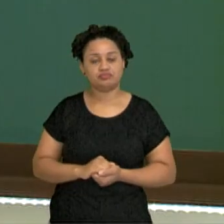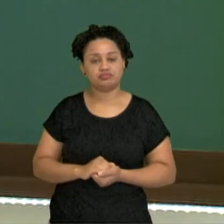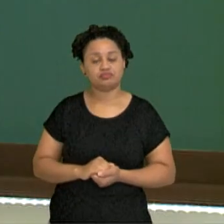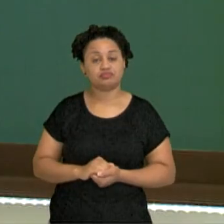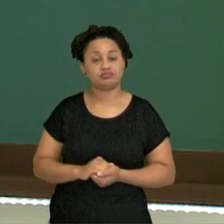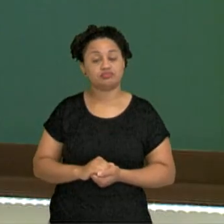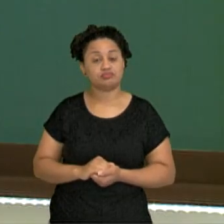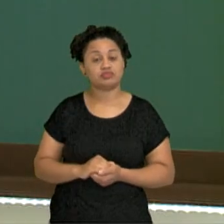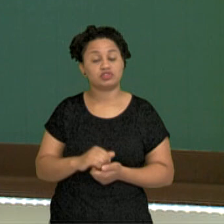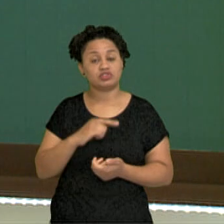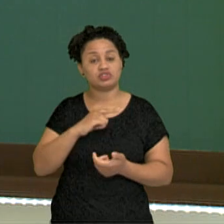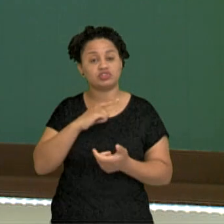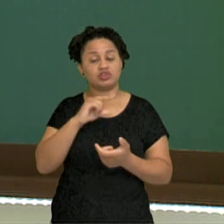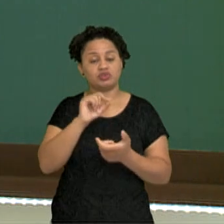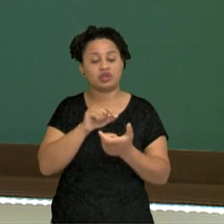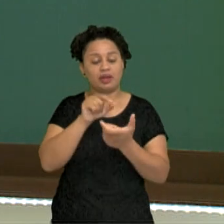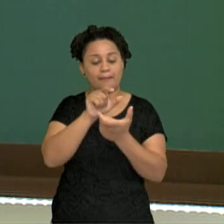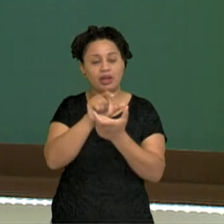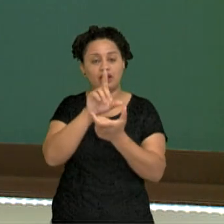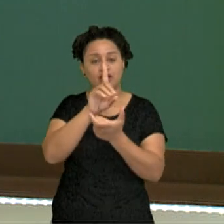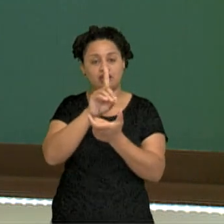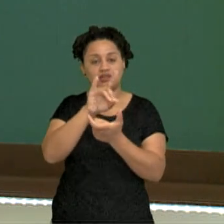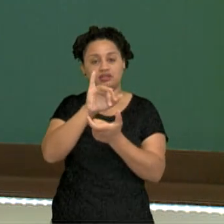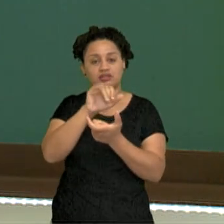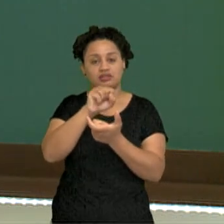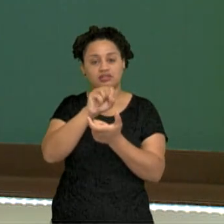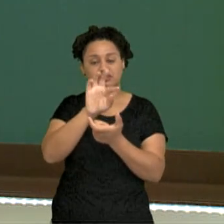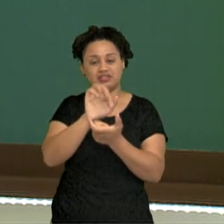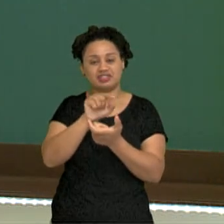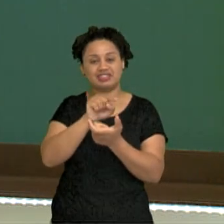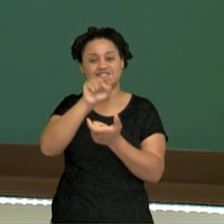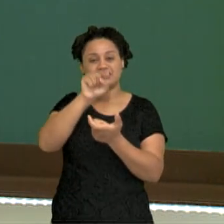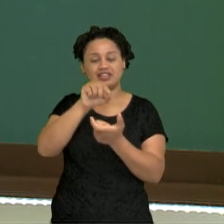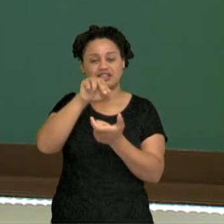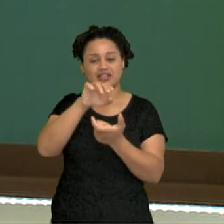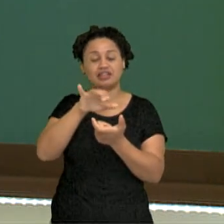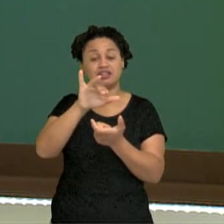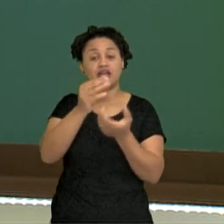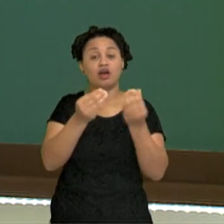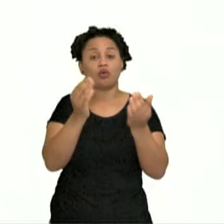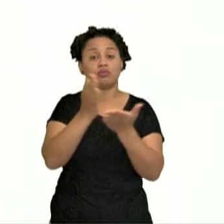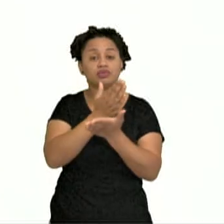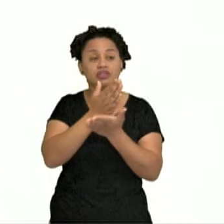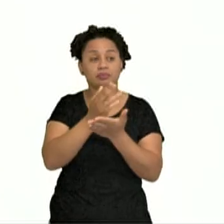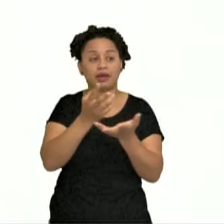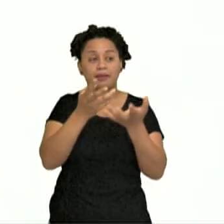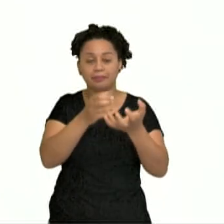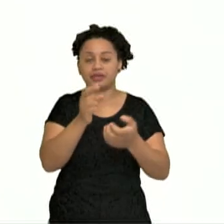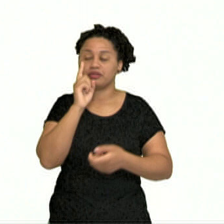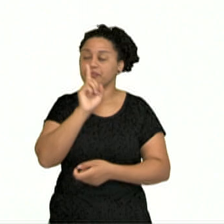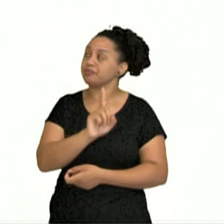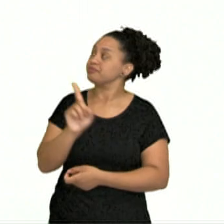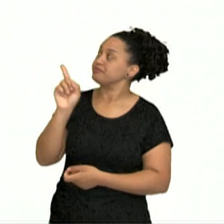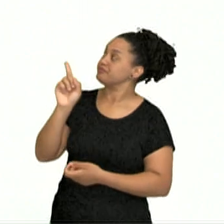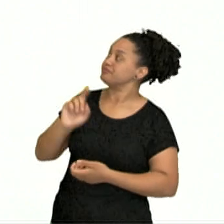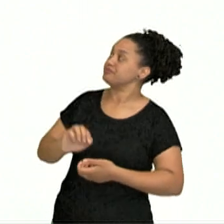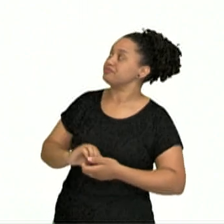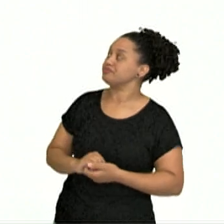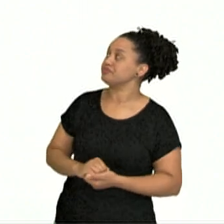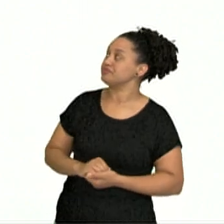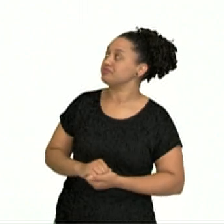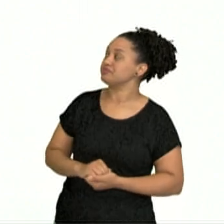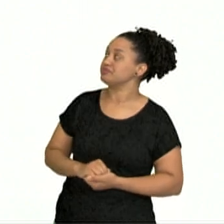Olha lá, então nós tínhamos a palavra distância. Como que fica então ela separada silabicamente?